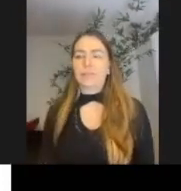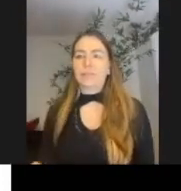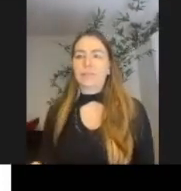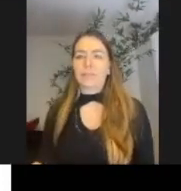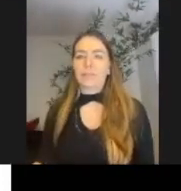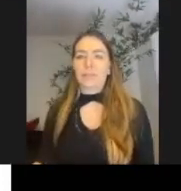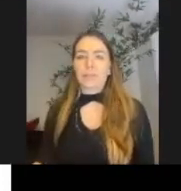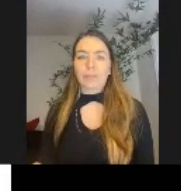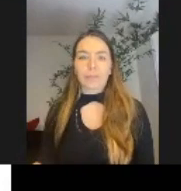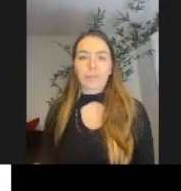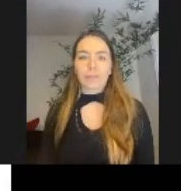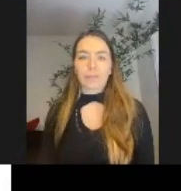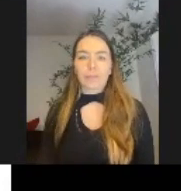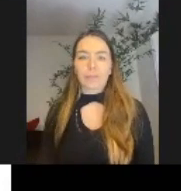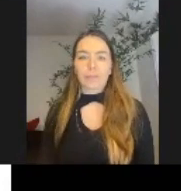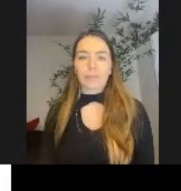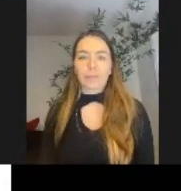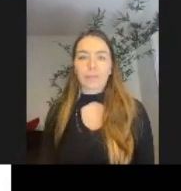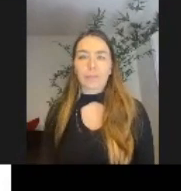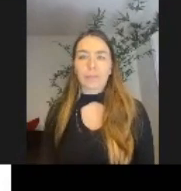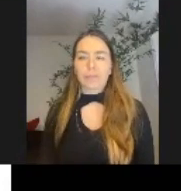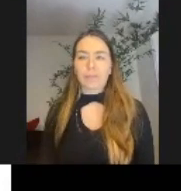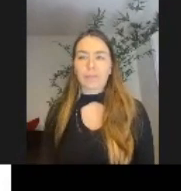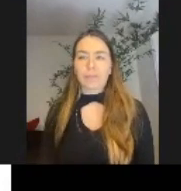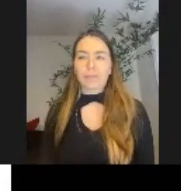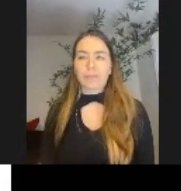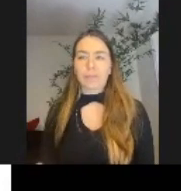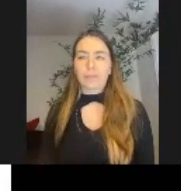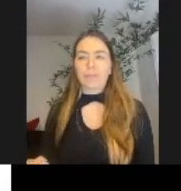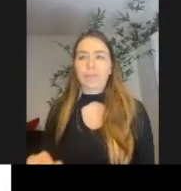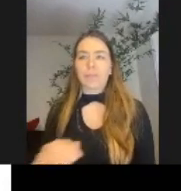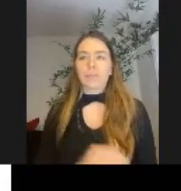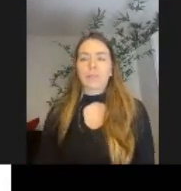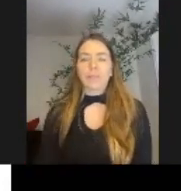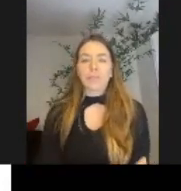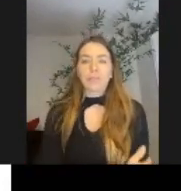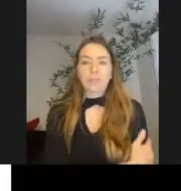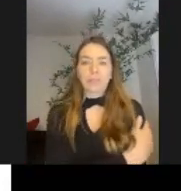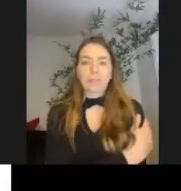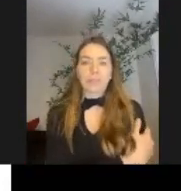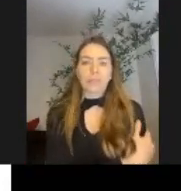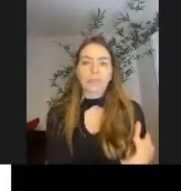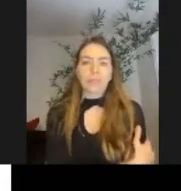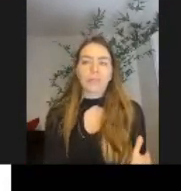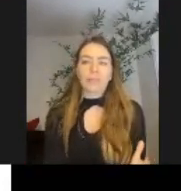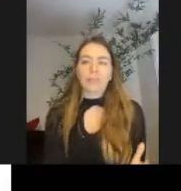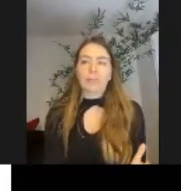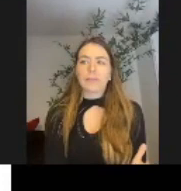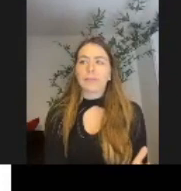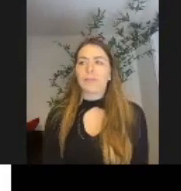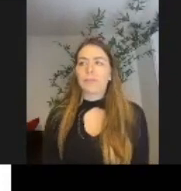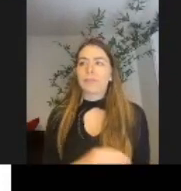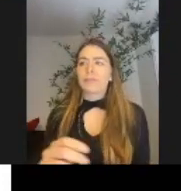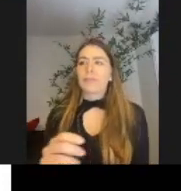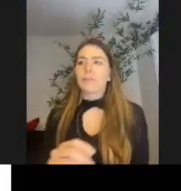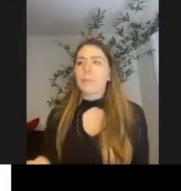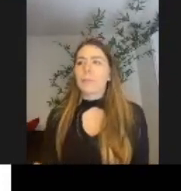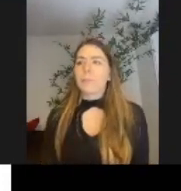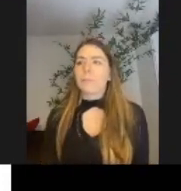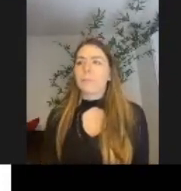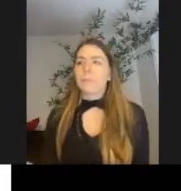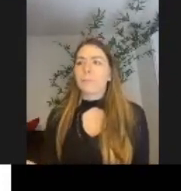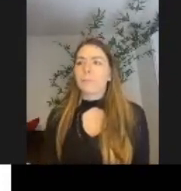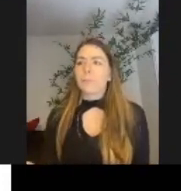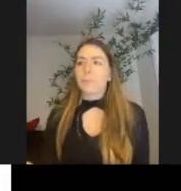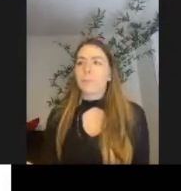vai passar. de. Ele tem uma série de propriedades gastronômicas fundamentais, que são